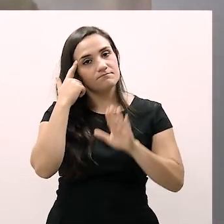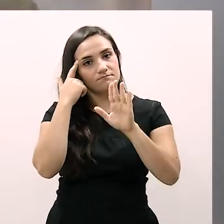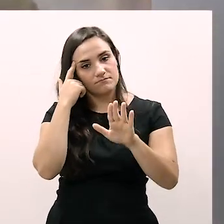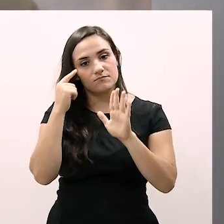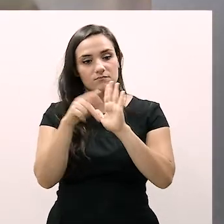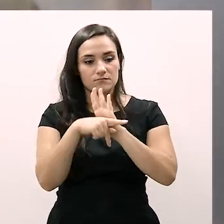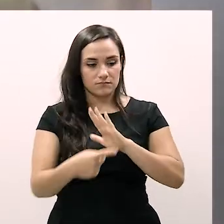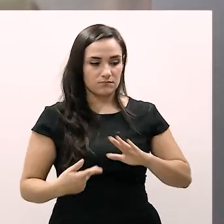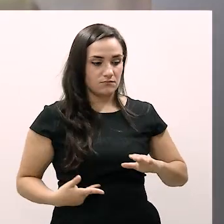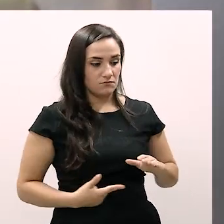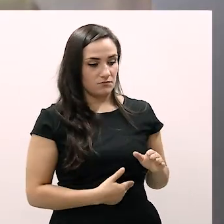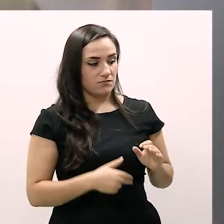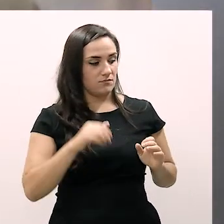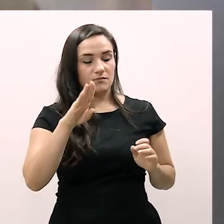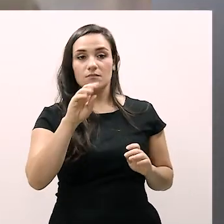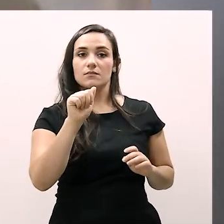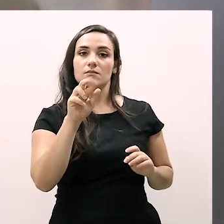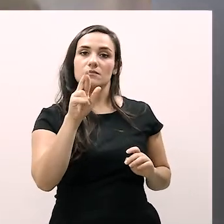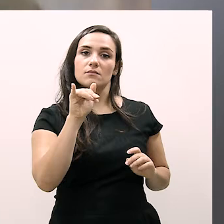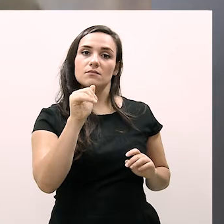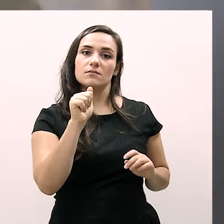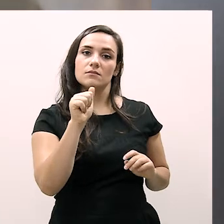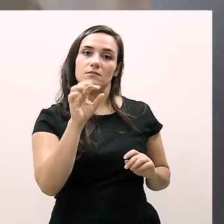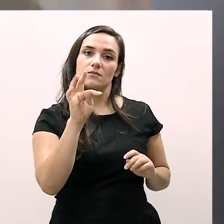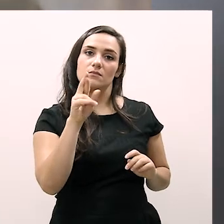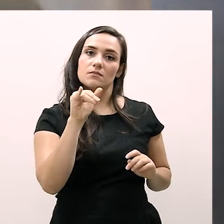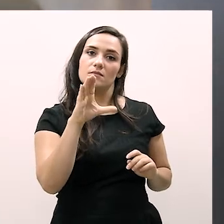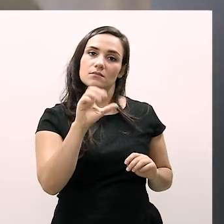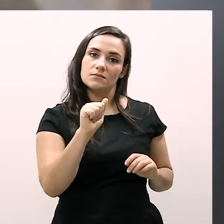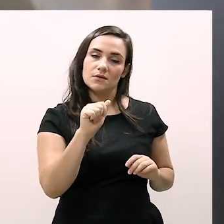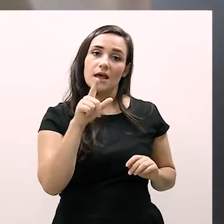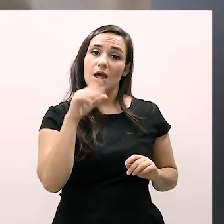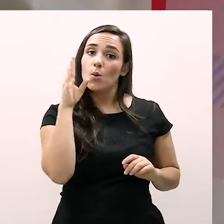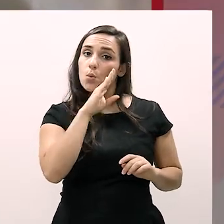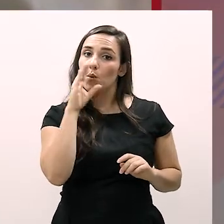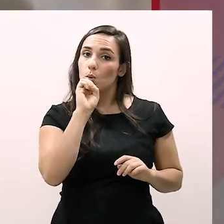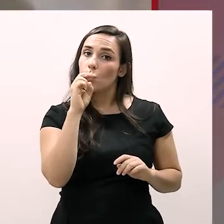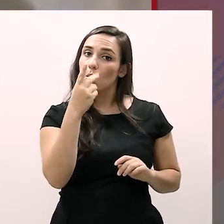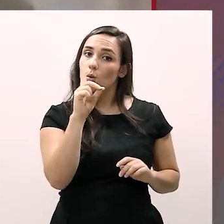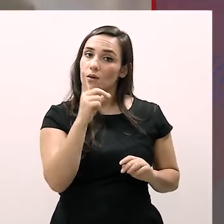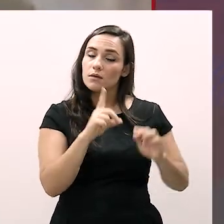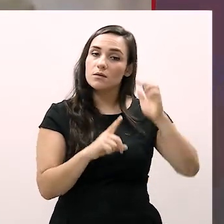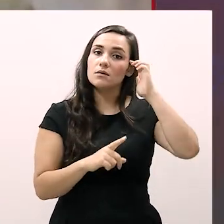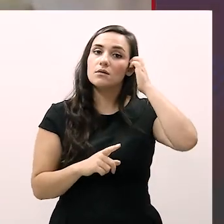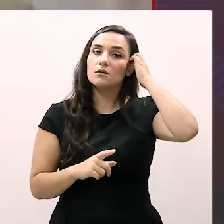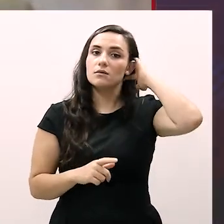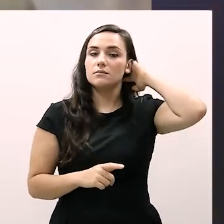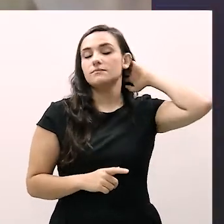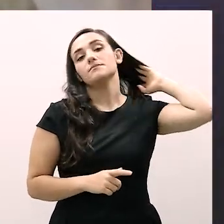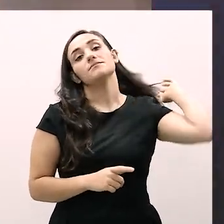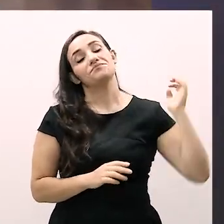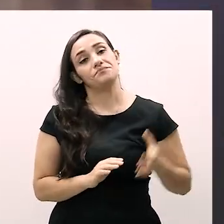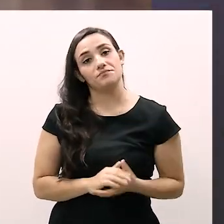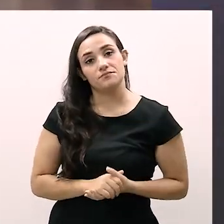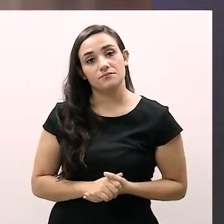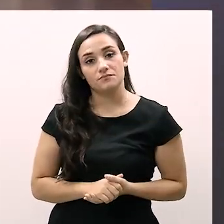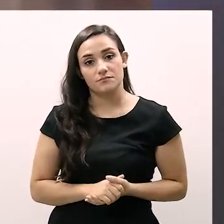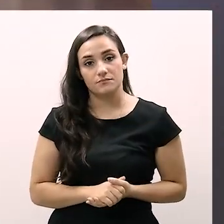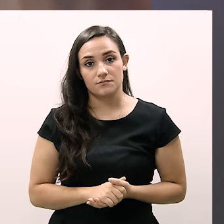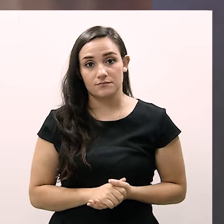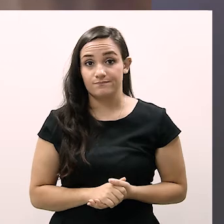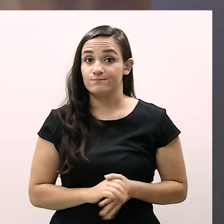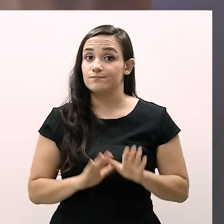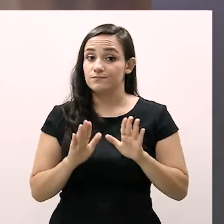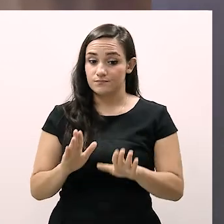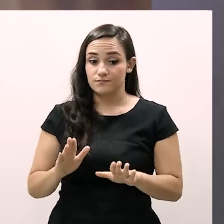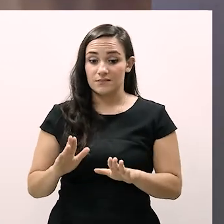Importante, eu acho assim, com relação aos procedimentos cirúrgicos, que você me questionou se é urgência ou não. Uhum. Diante